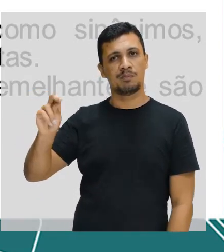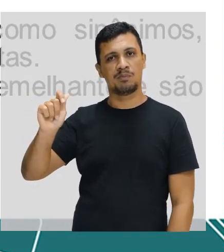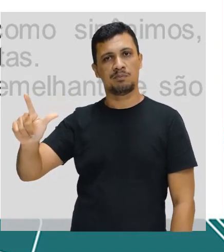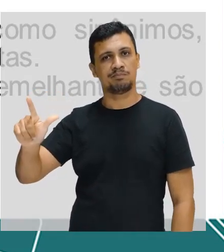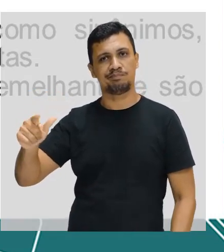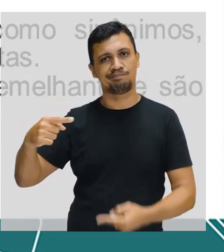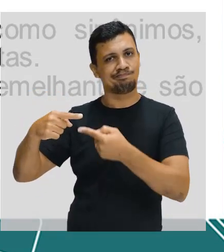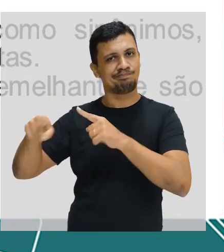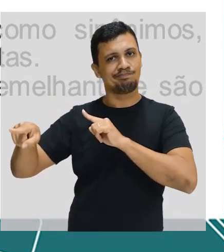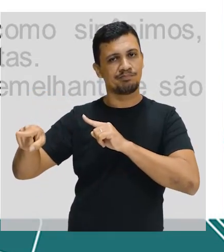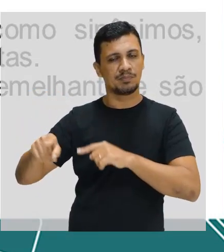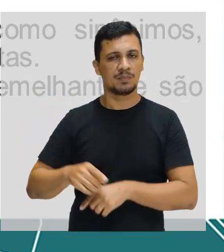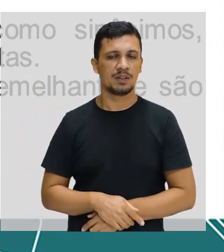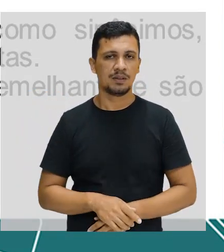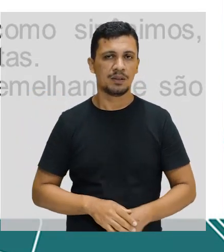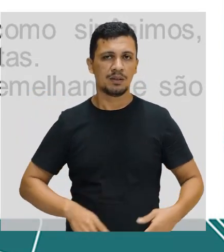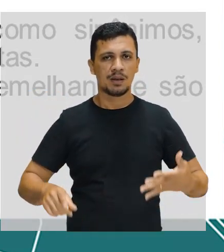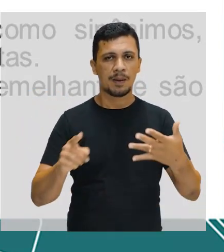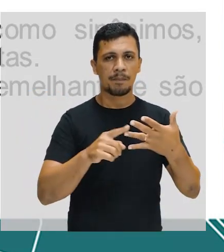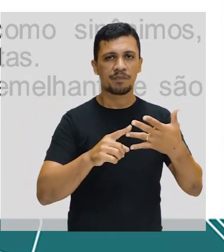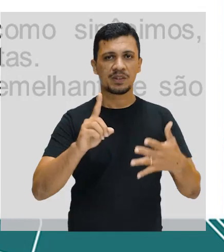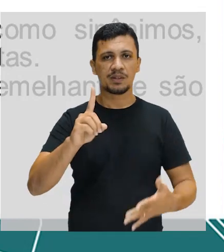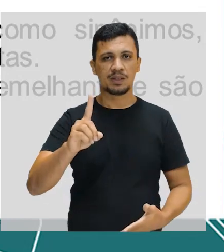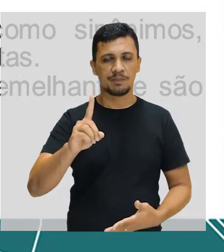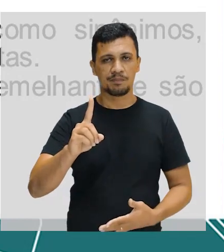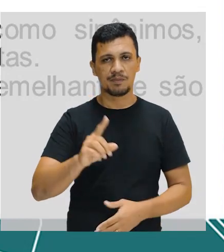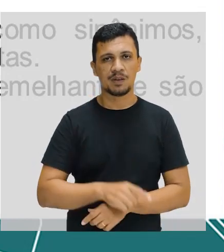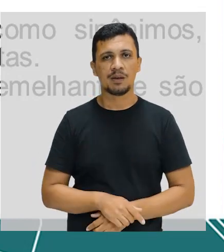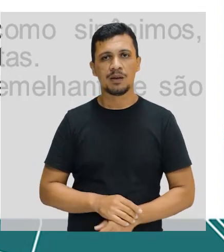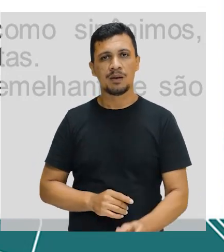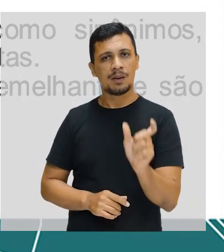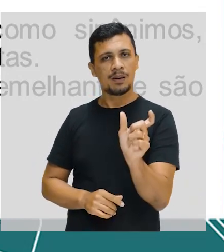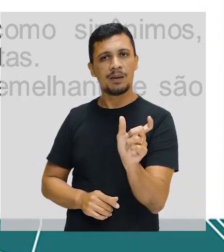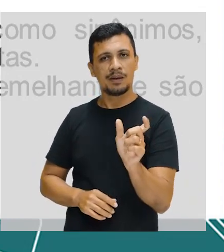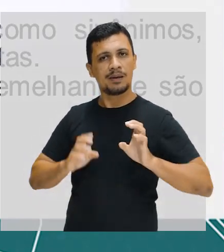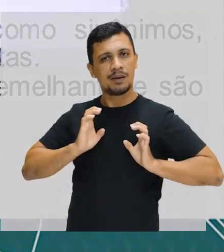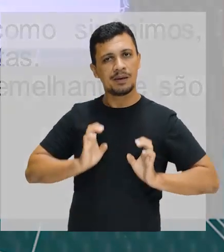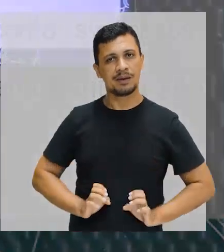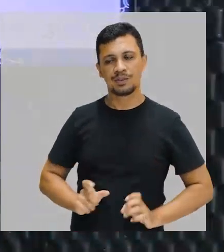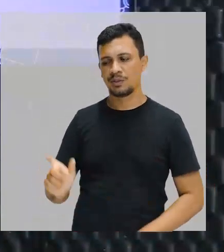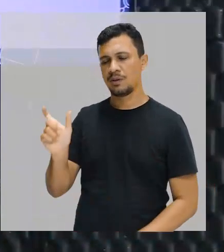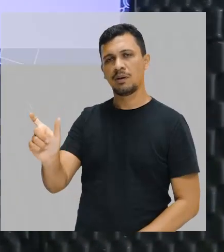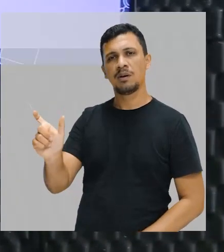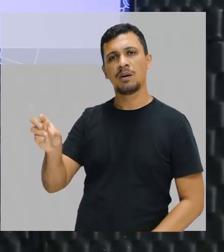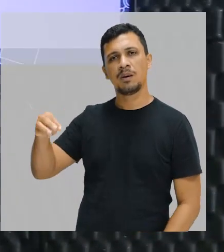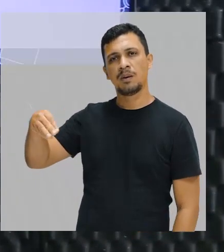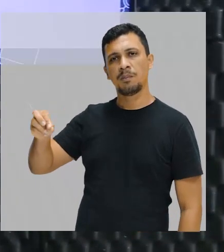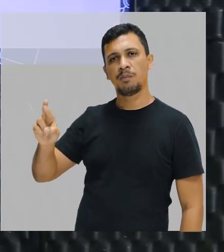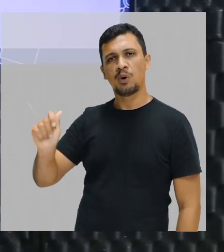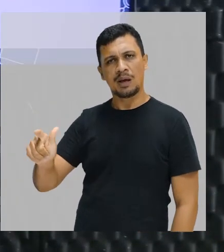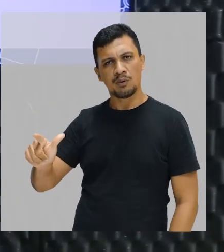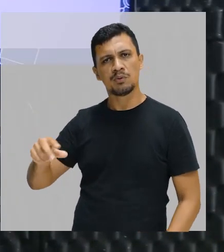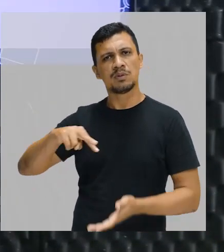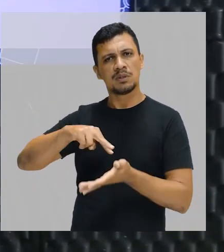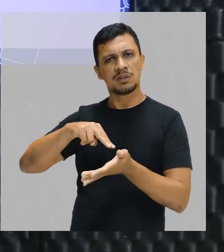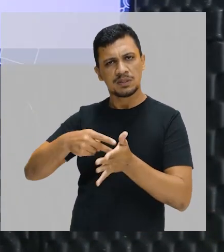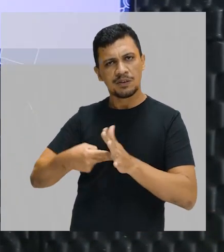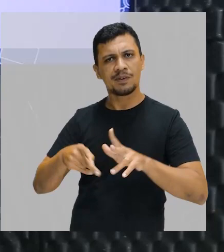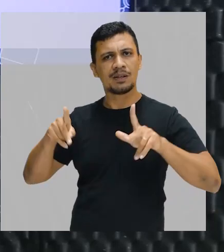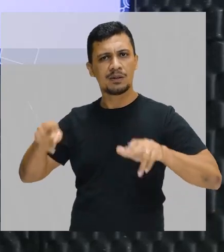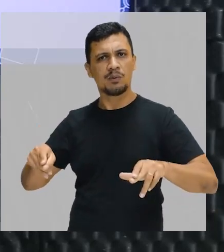deste processo. Letra D. Os vocábulos moral e ética são considerados como sinônimos, embora apresentem origens